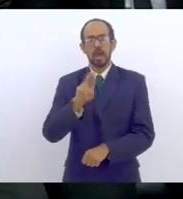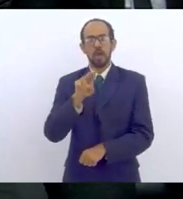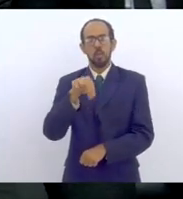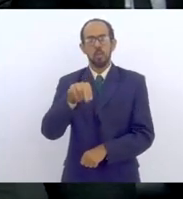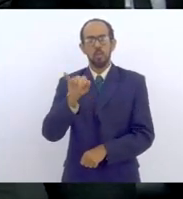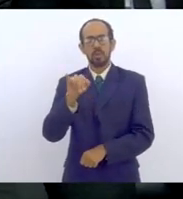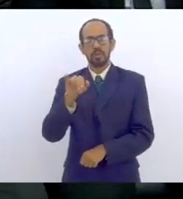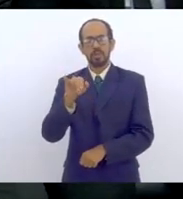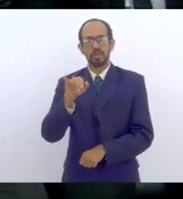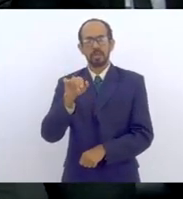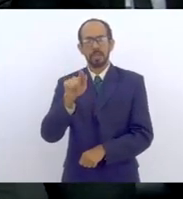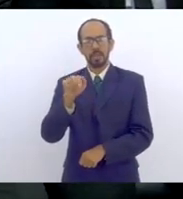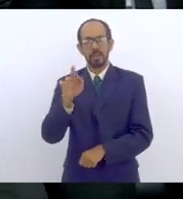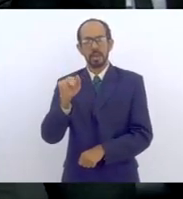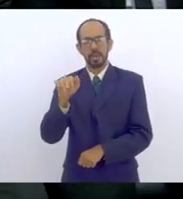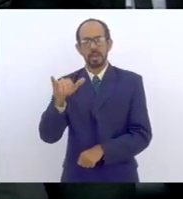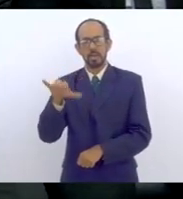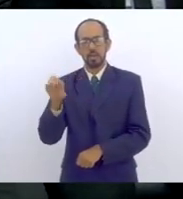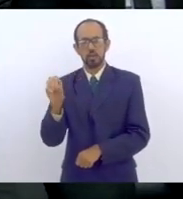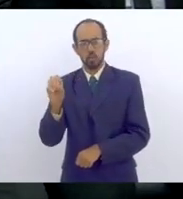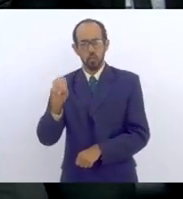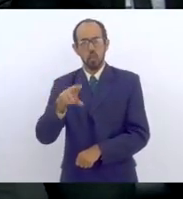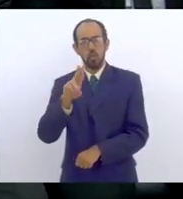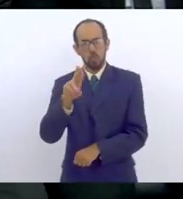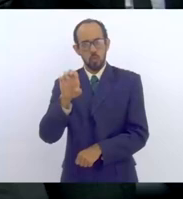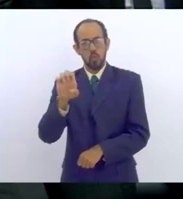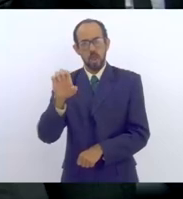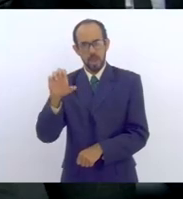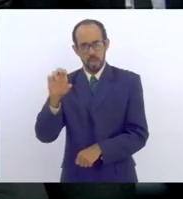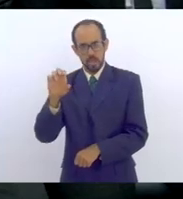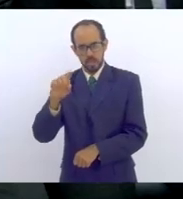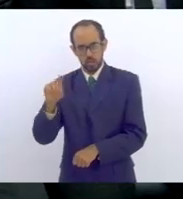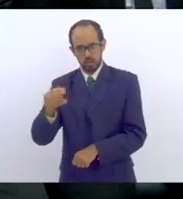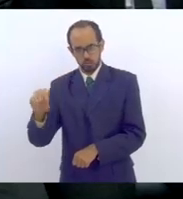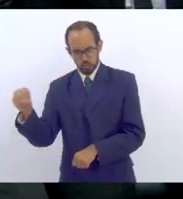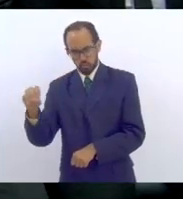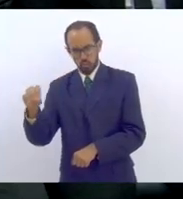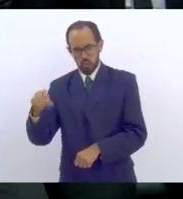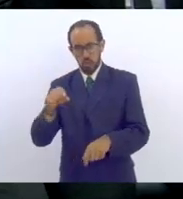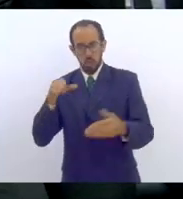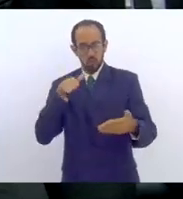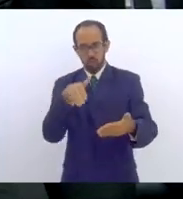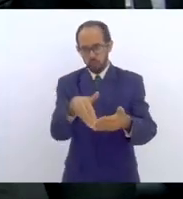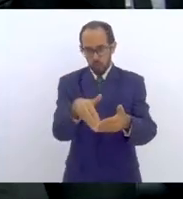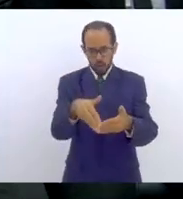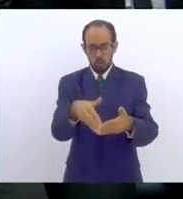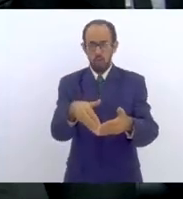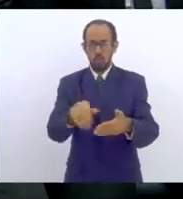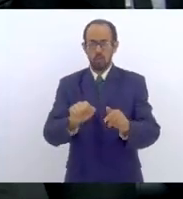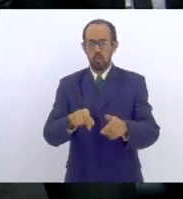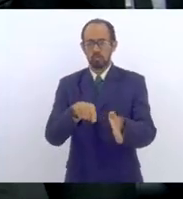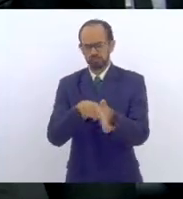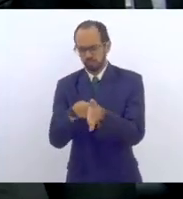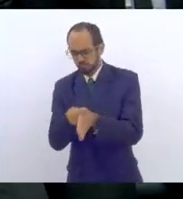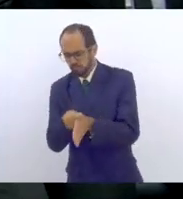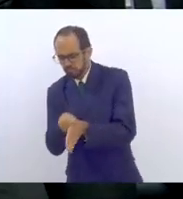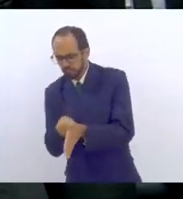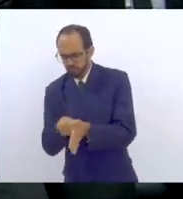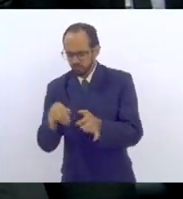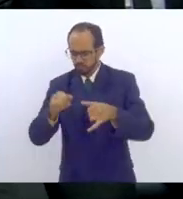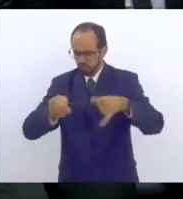uezo atuando na área em virologia com foco em epidemiologia e diagnóstico Clínico Laboratorial